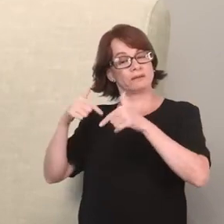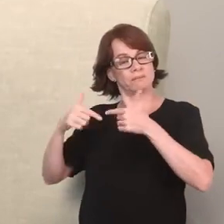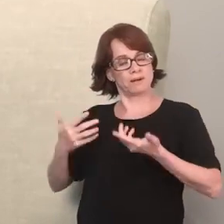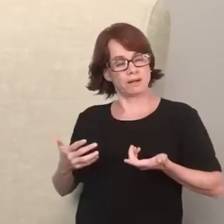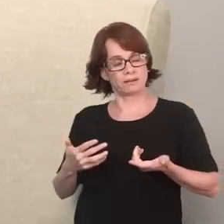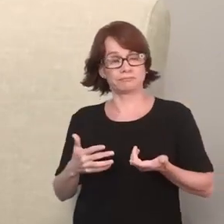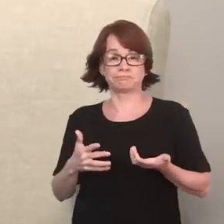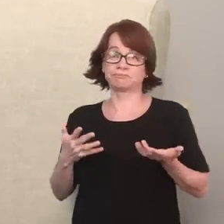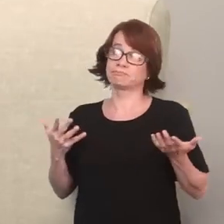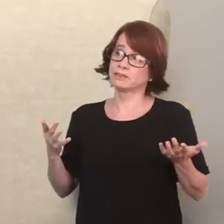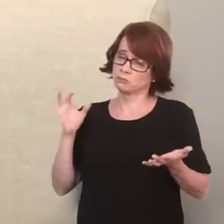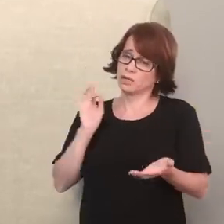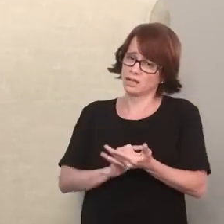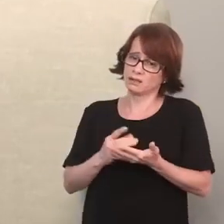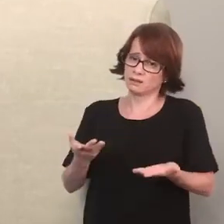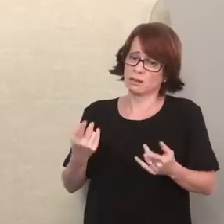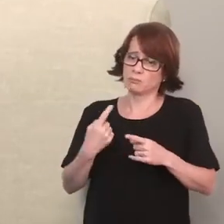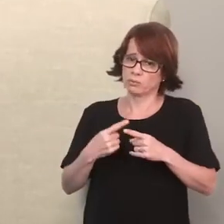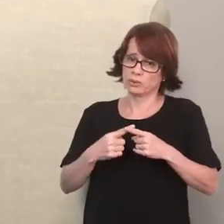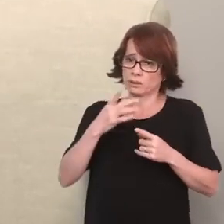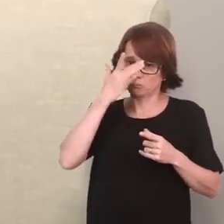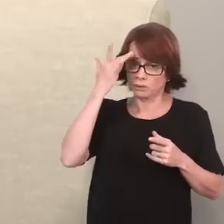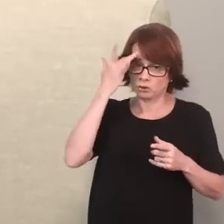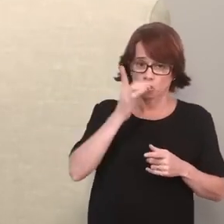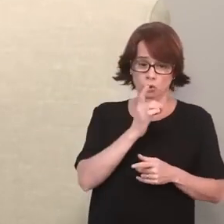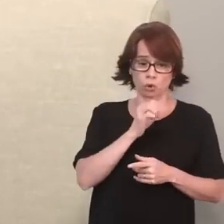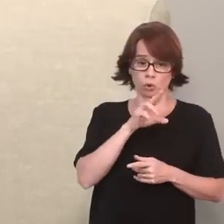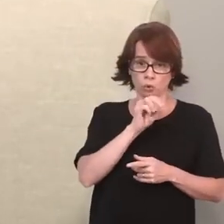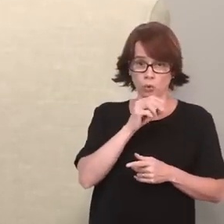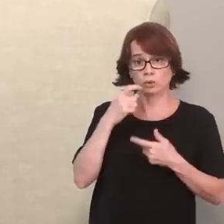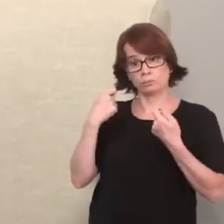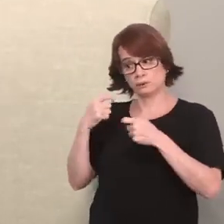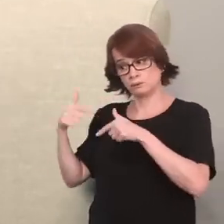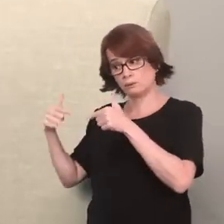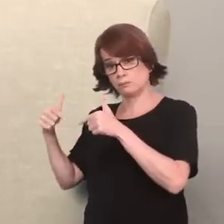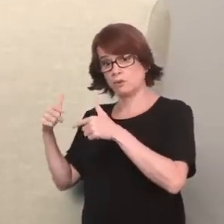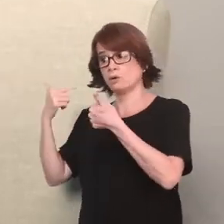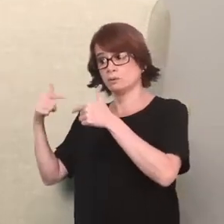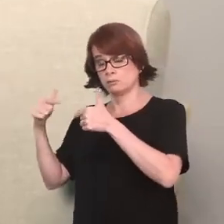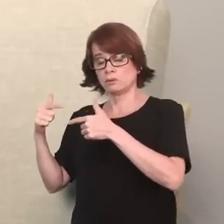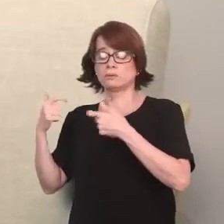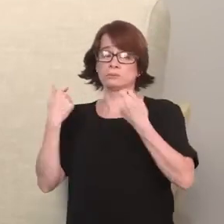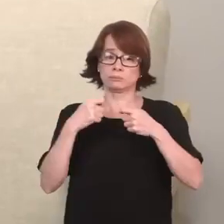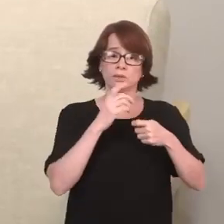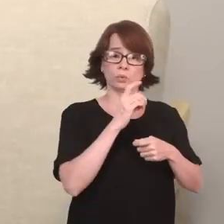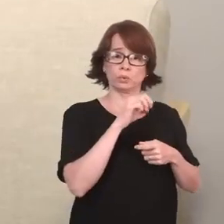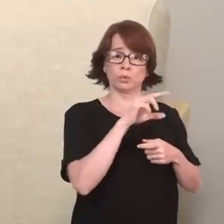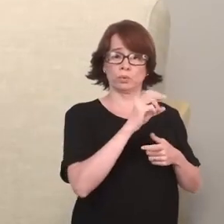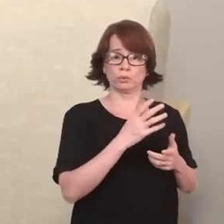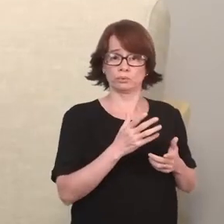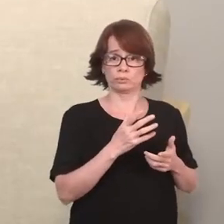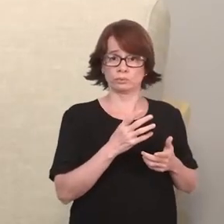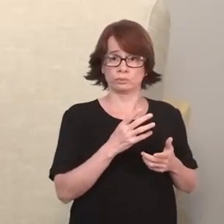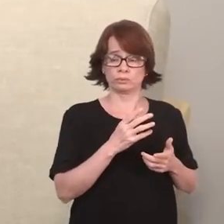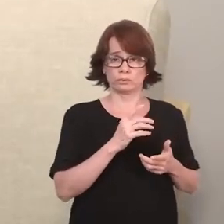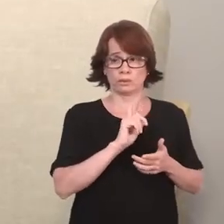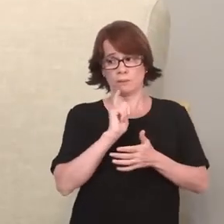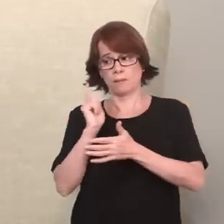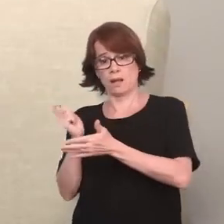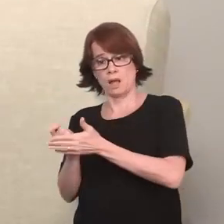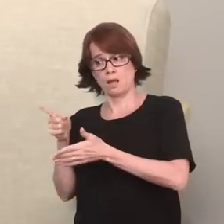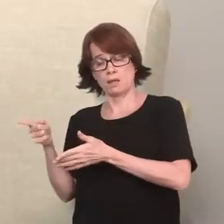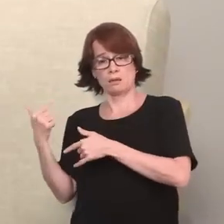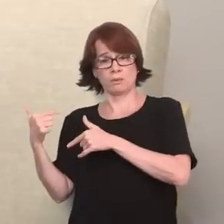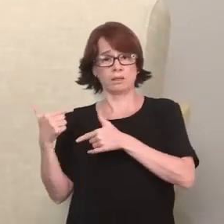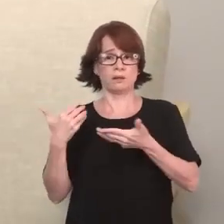realidade, o empregador, ele precisa do empregado da mesma forma que o empregado precisa do empregador, né? Então,